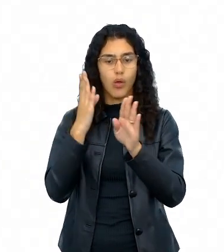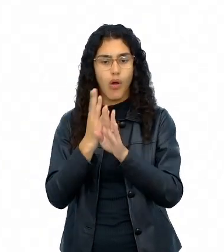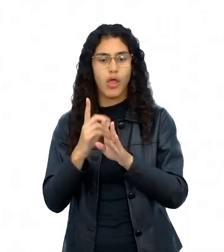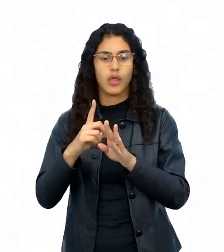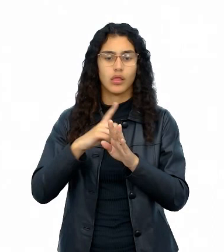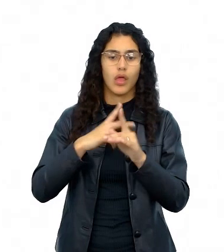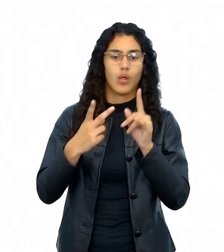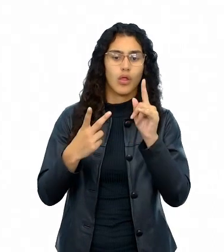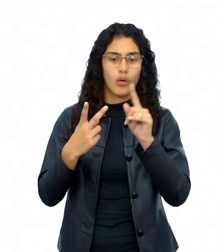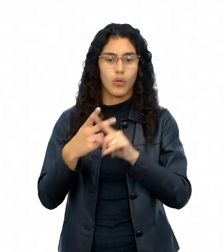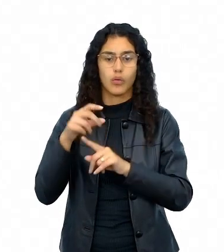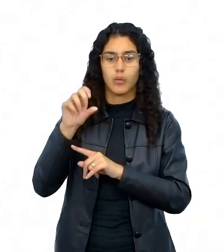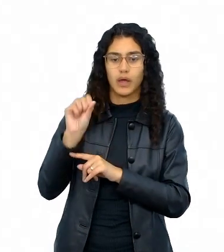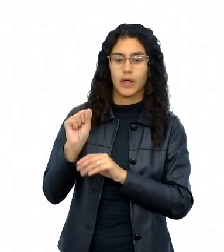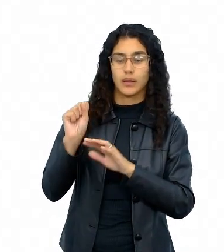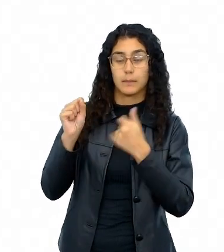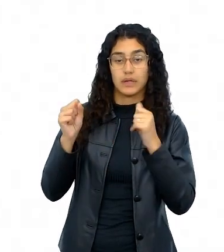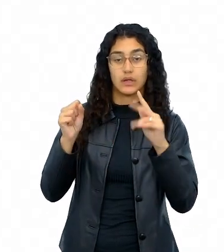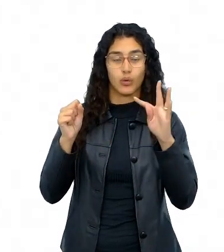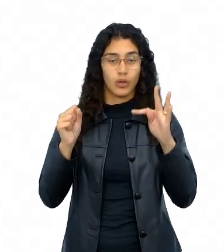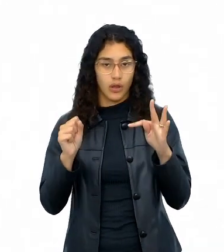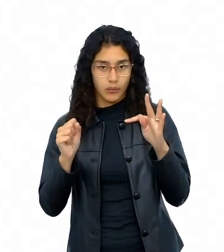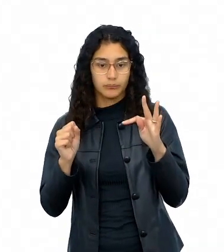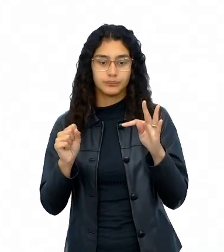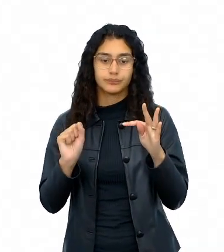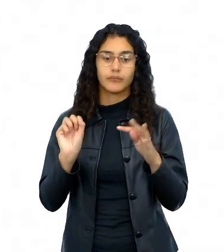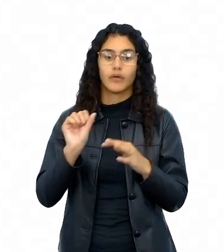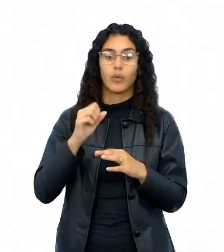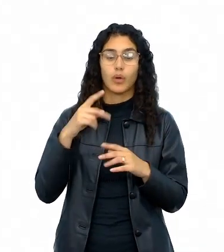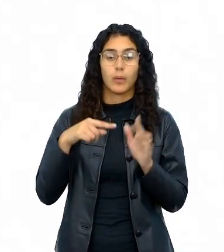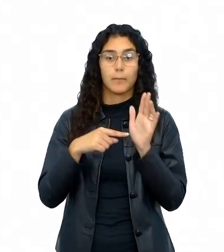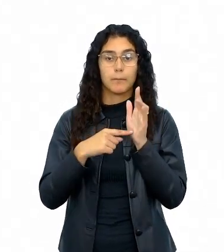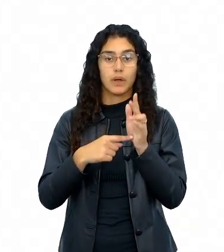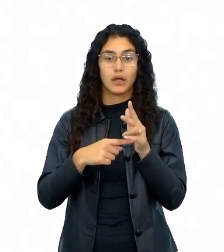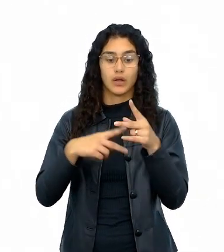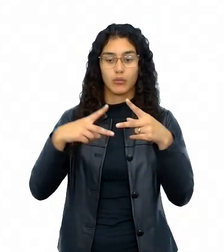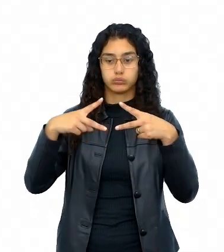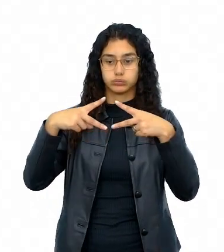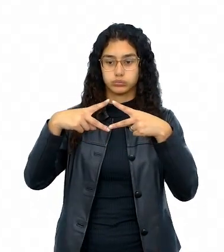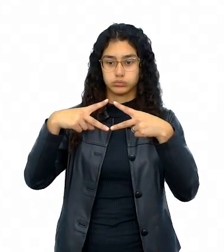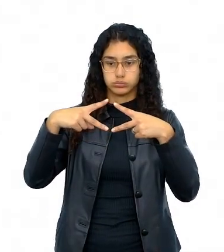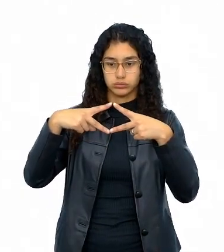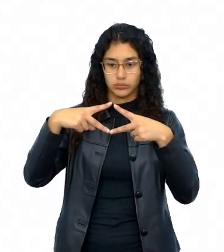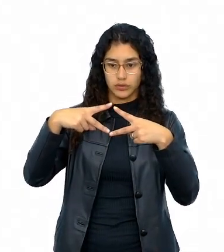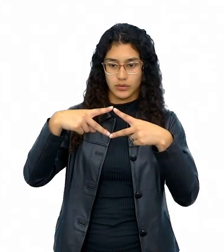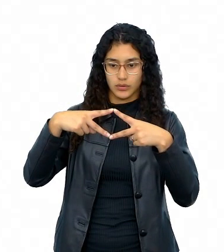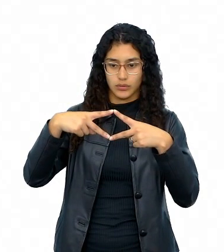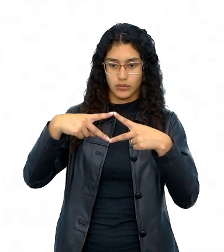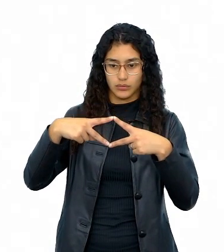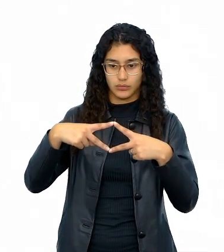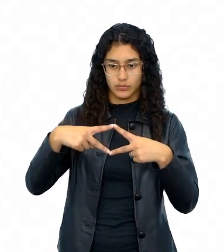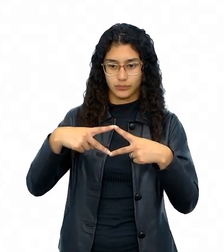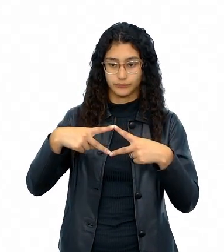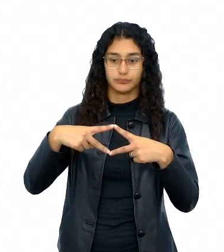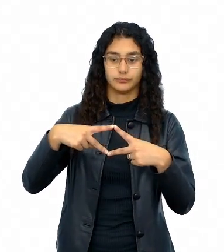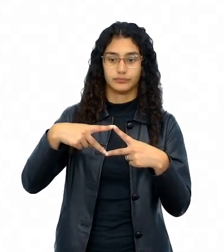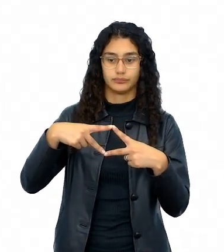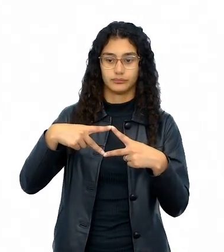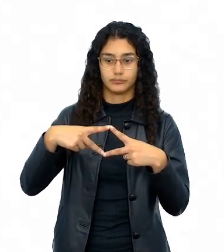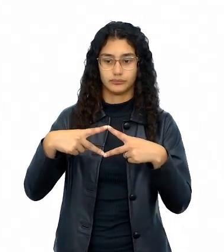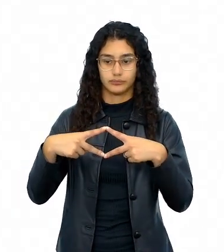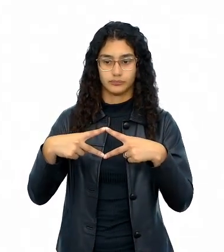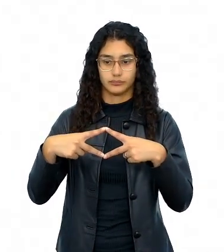do segundo grau S que depende de t. Quando aparece o losango, é a figura